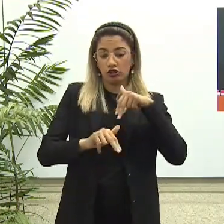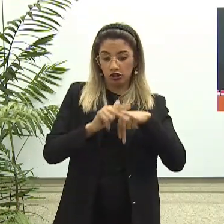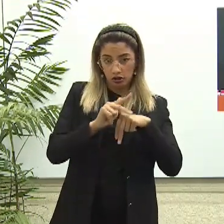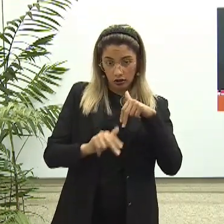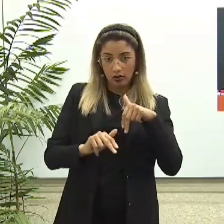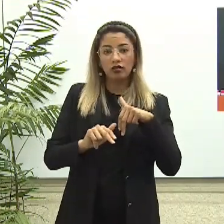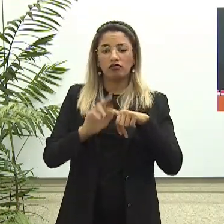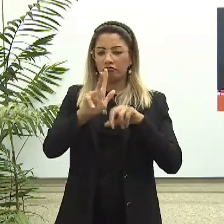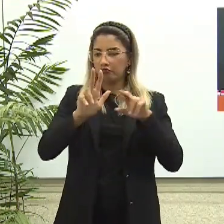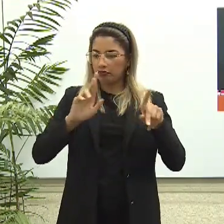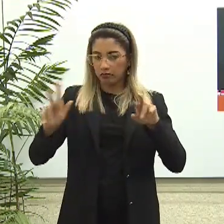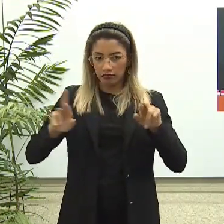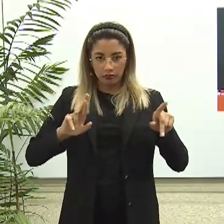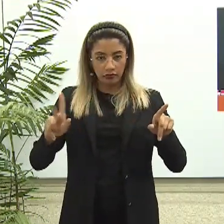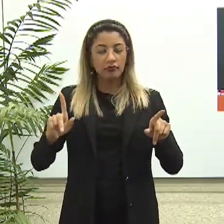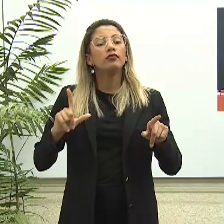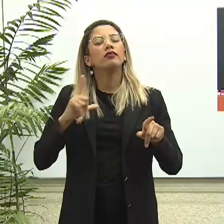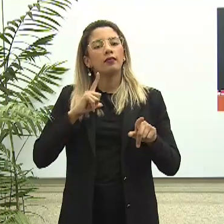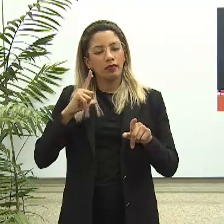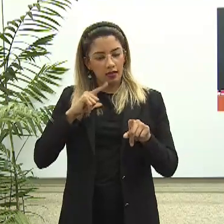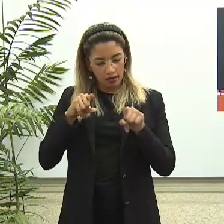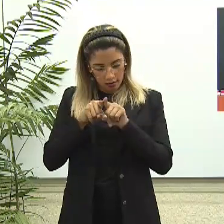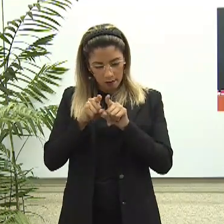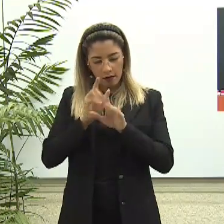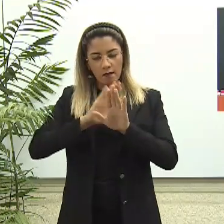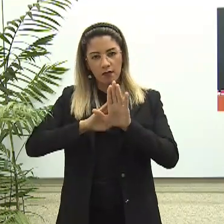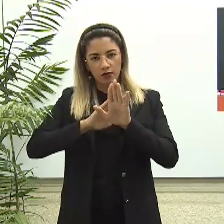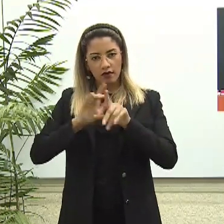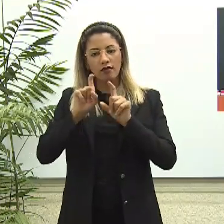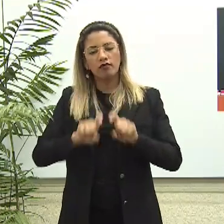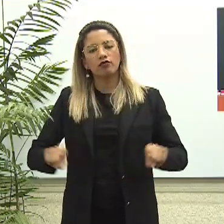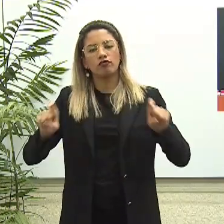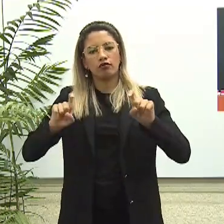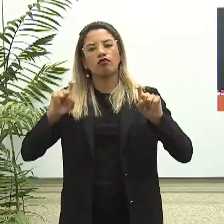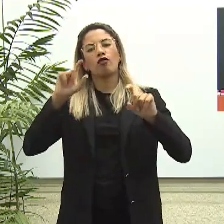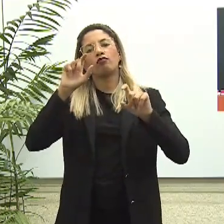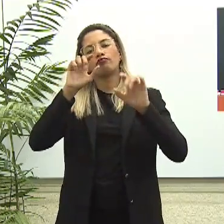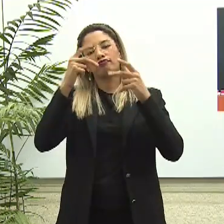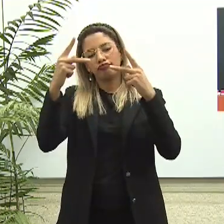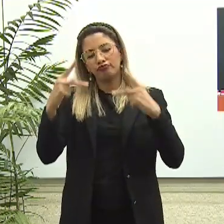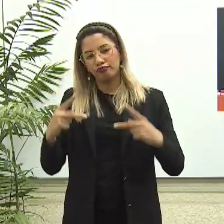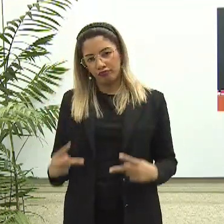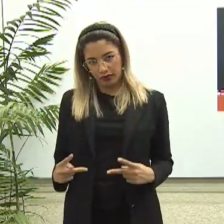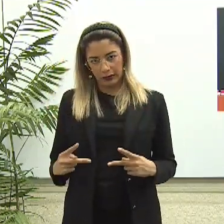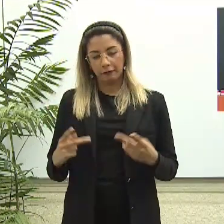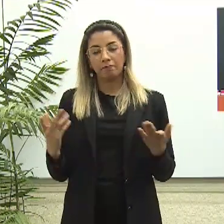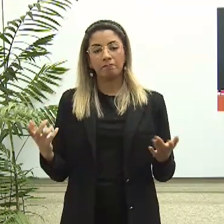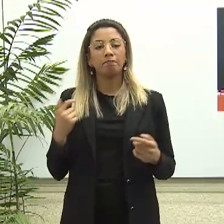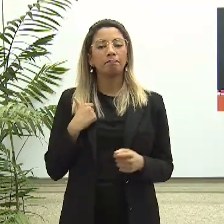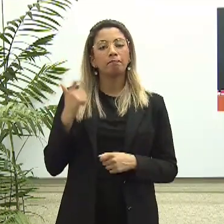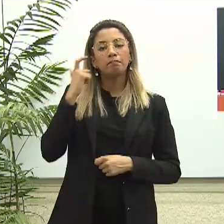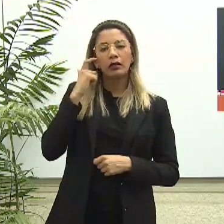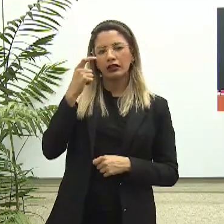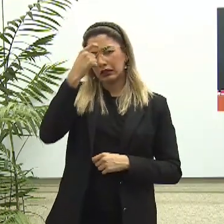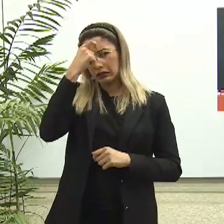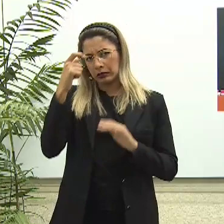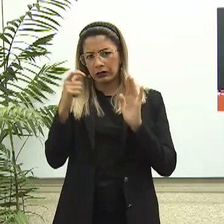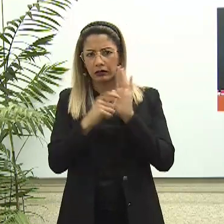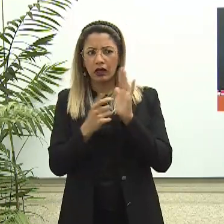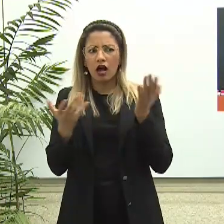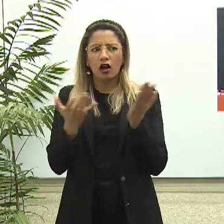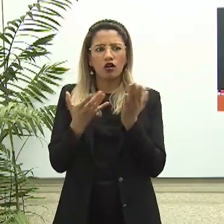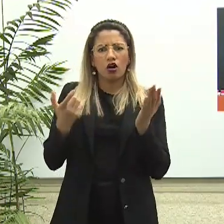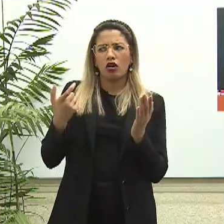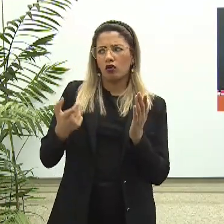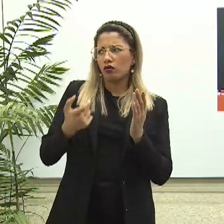reproduzem nos vieses dos algoritmos das máquinas Então esse essa paranoia que tem aí da Iá tomando consciência a